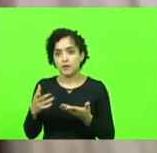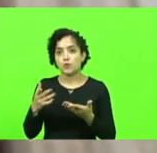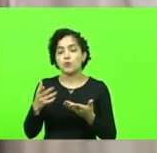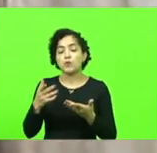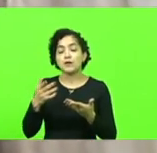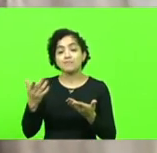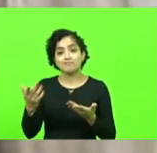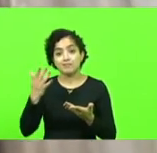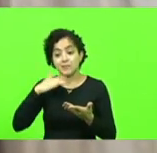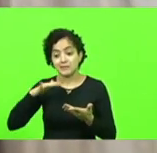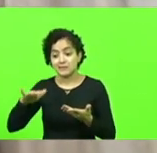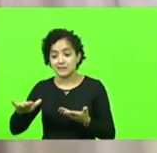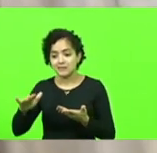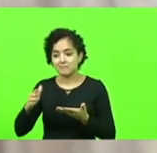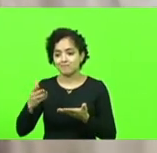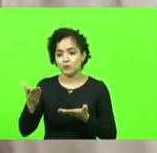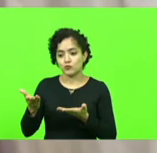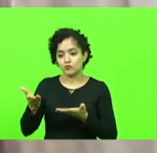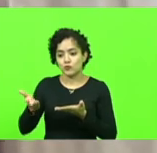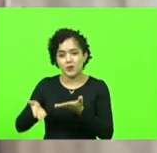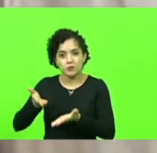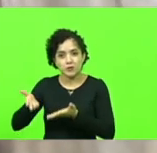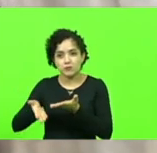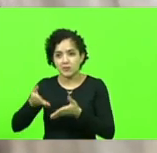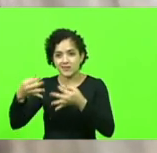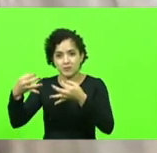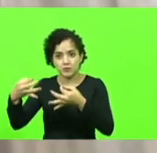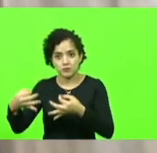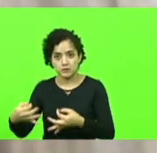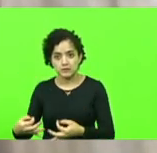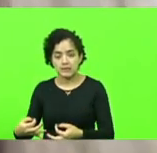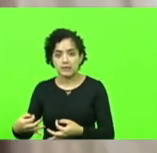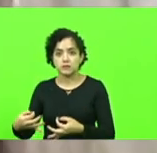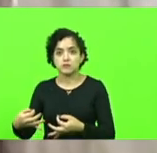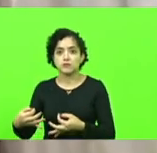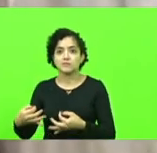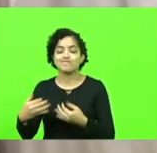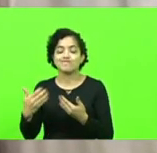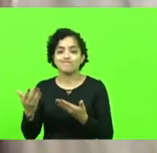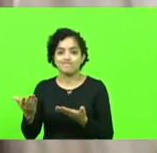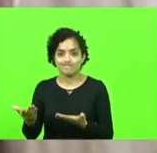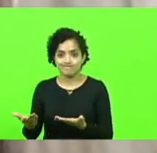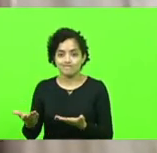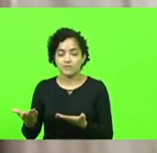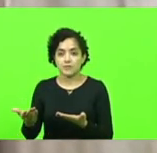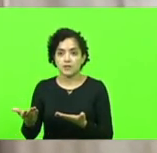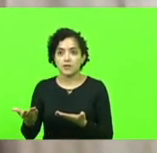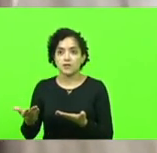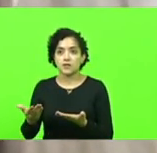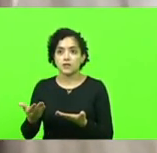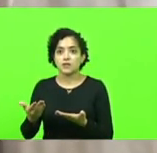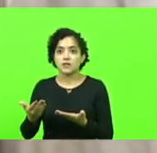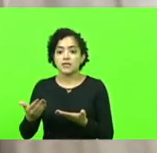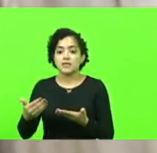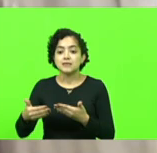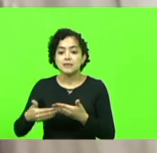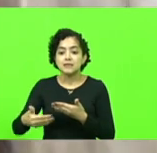quando não são trabalhadas adequadamente, elas se tornam,